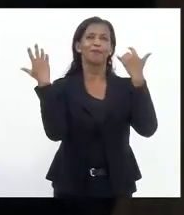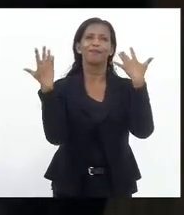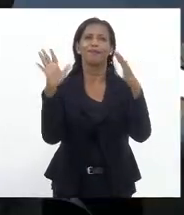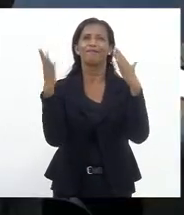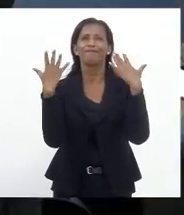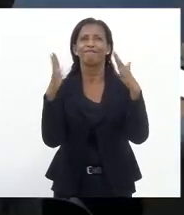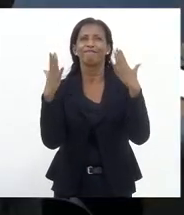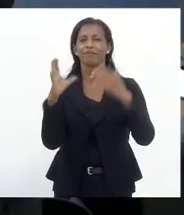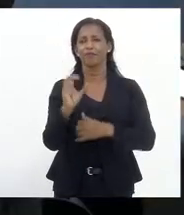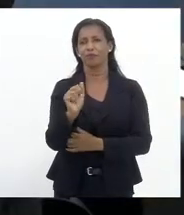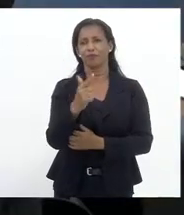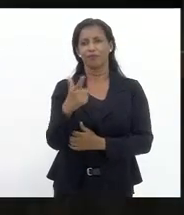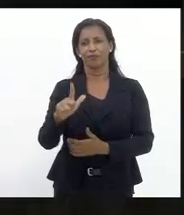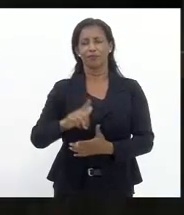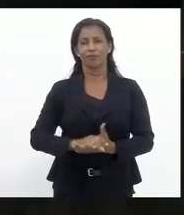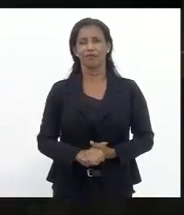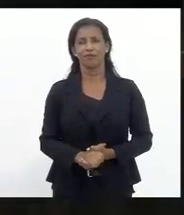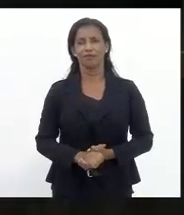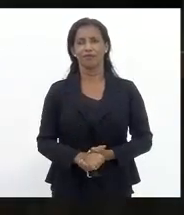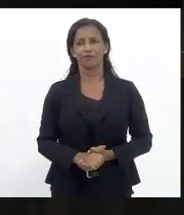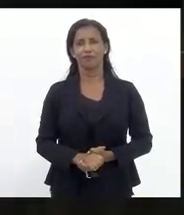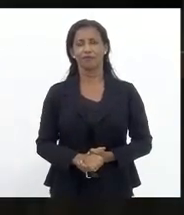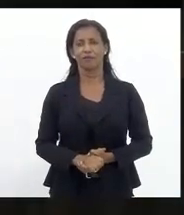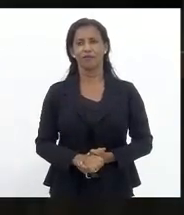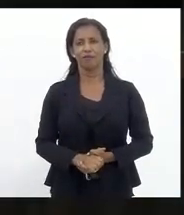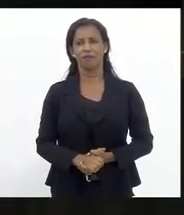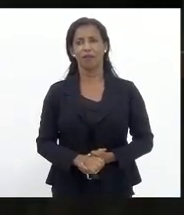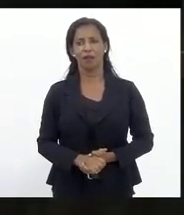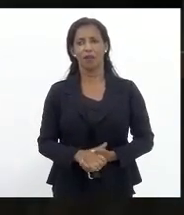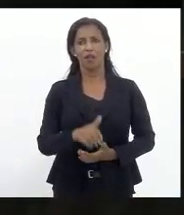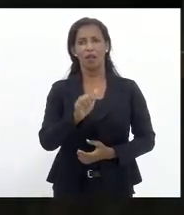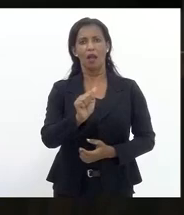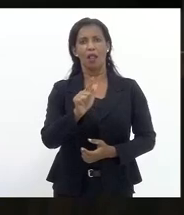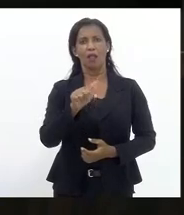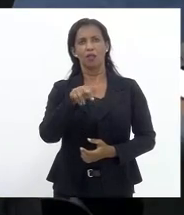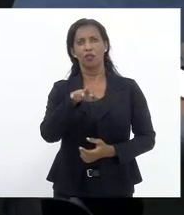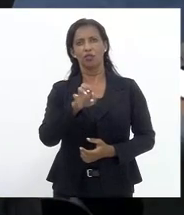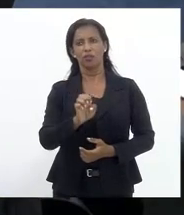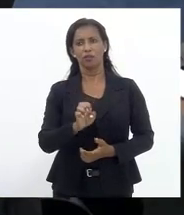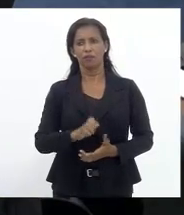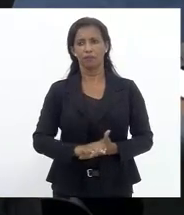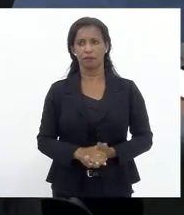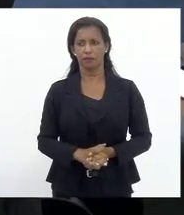Coronel. Deputado Alexandre, que não aplaude, um minuto, seguido, deputada Marta.